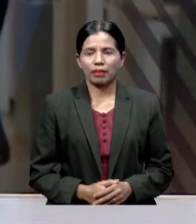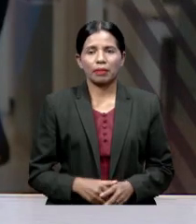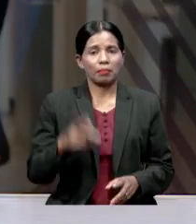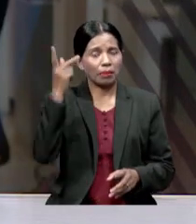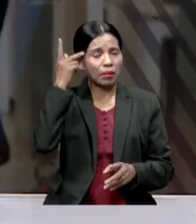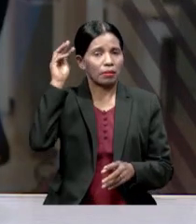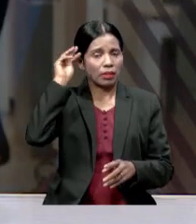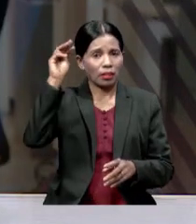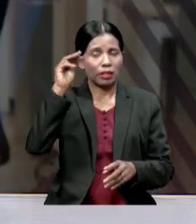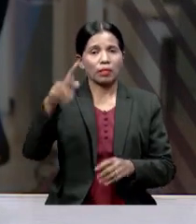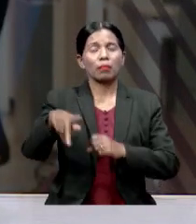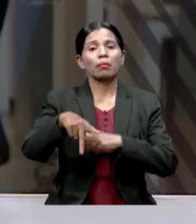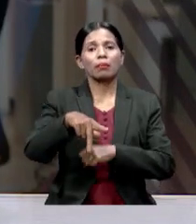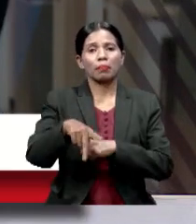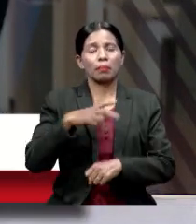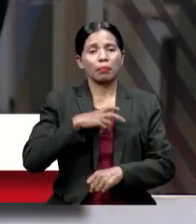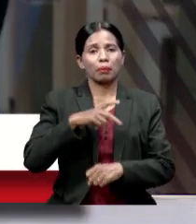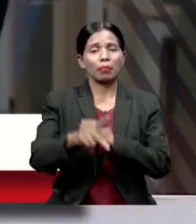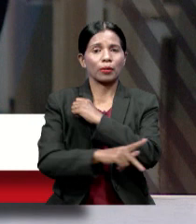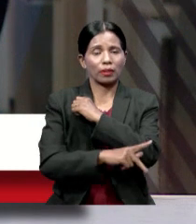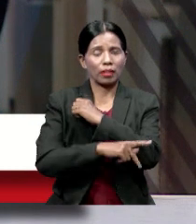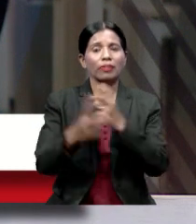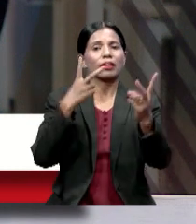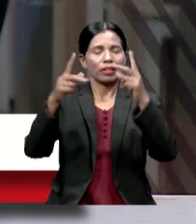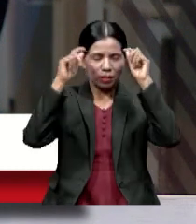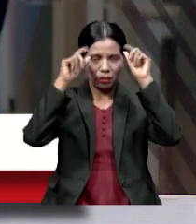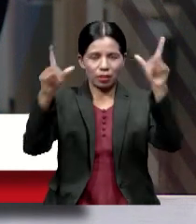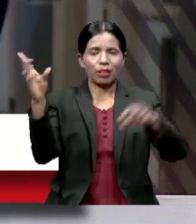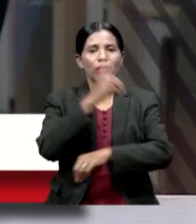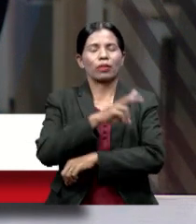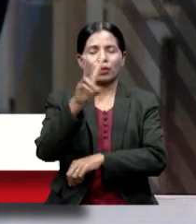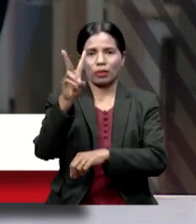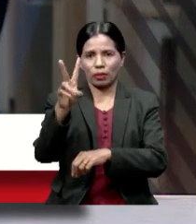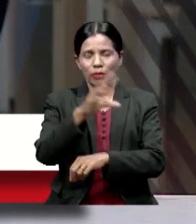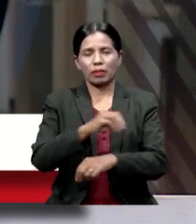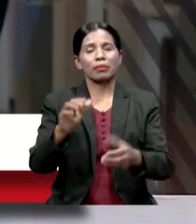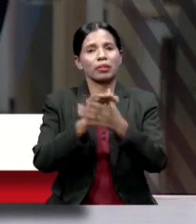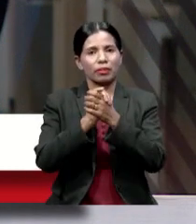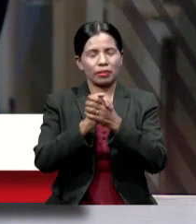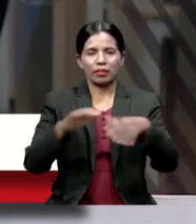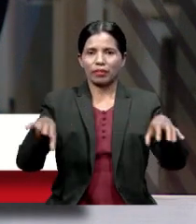Primeiro-Ministro de Portugal visita Timor-Leste durante Lorong Rua, rodeamento em cooperação bilateral.